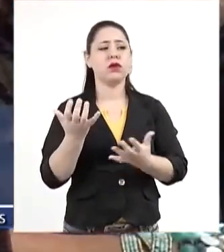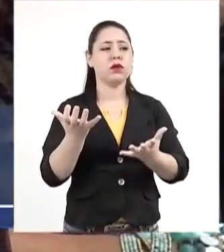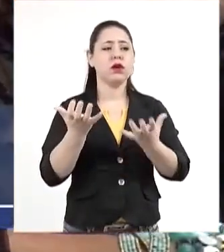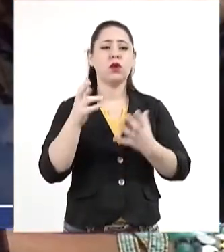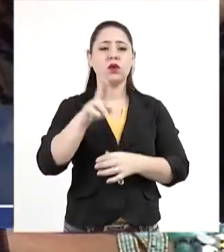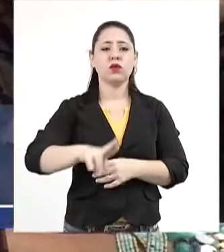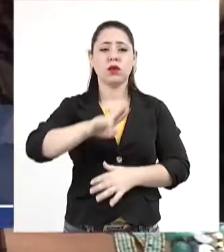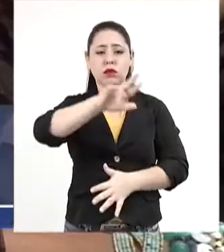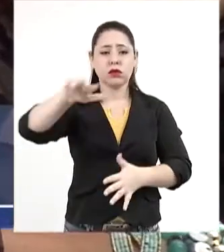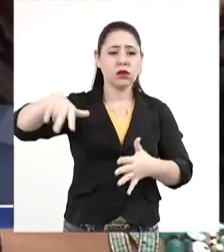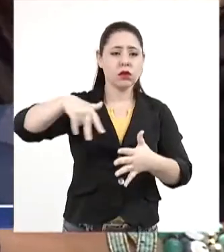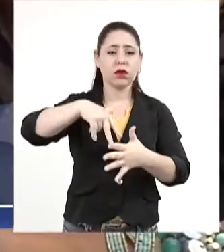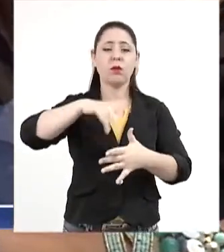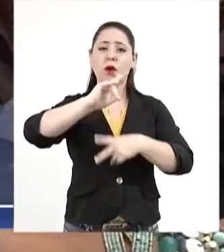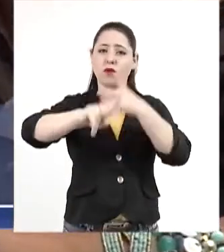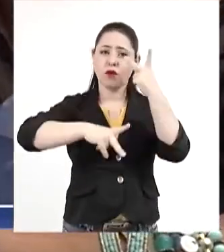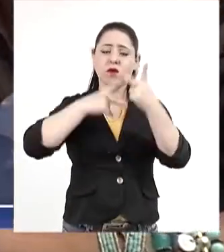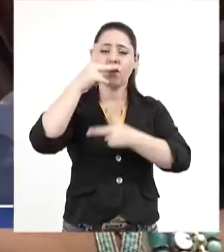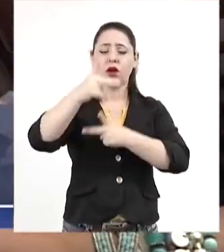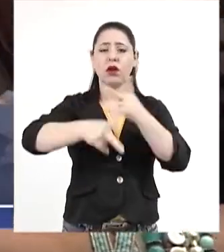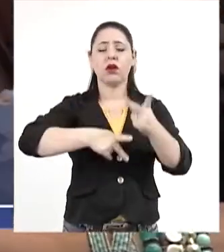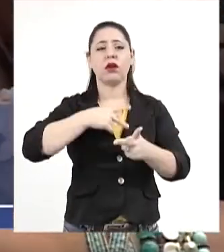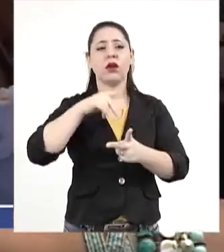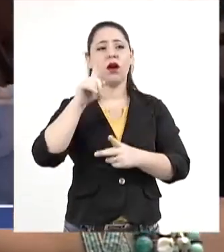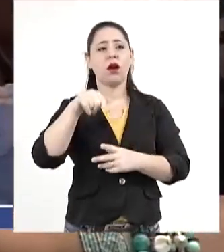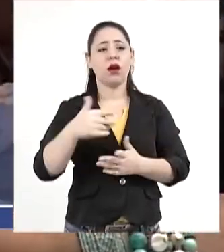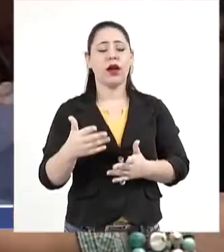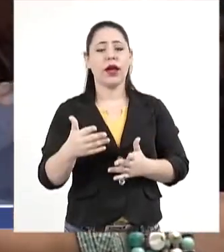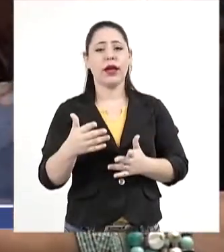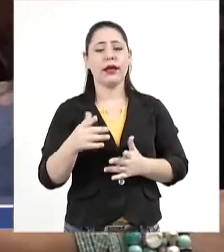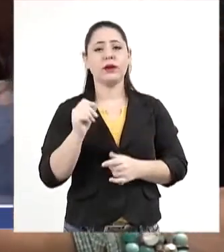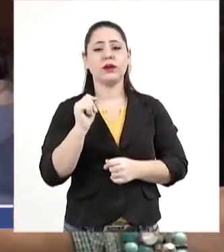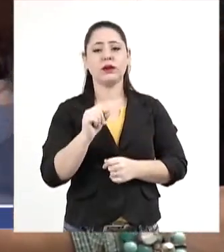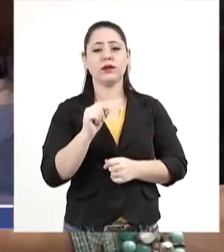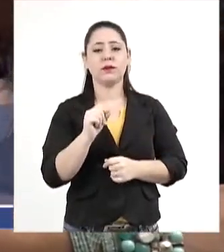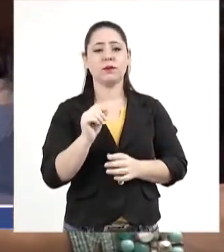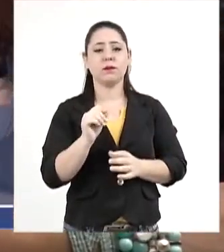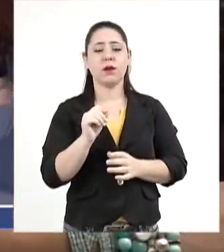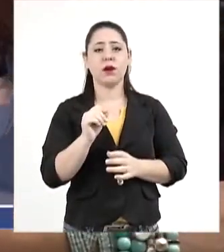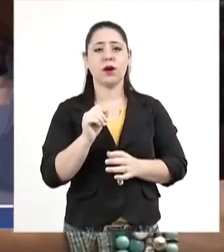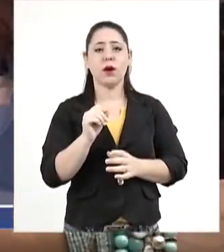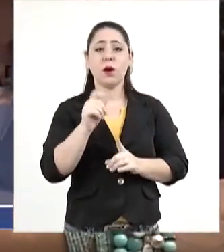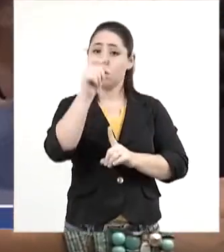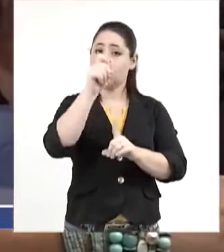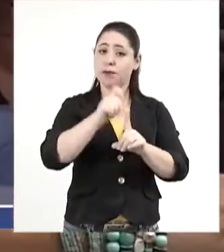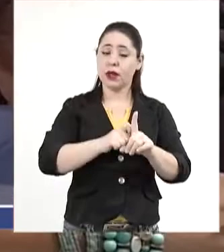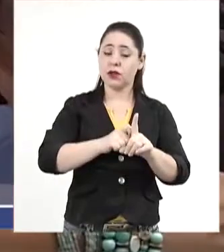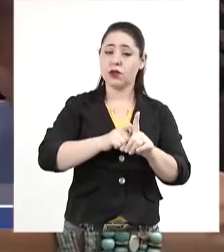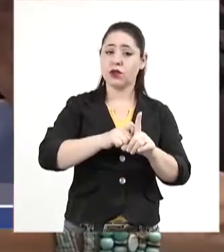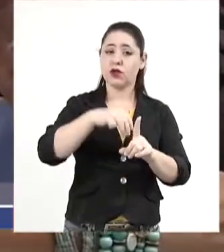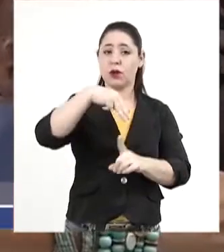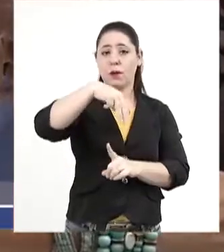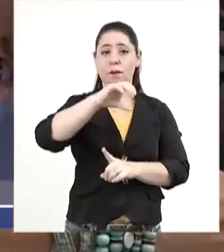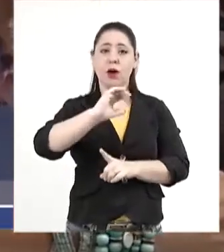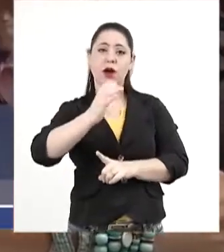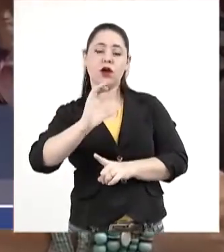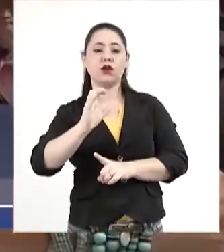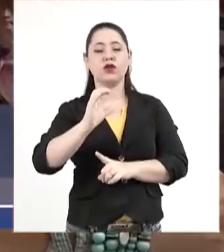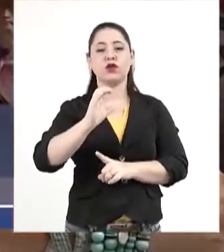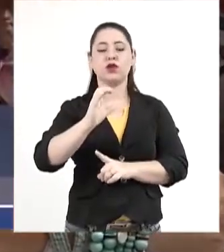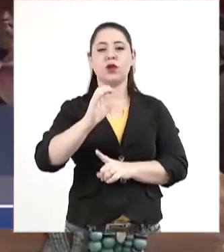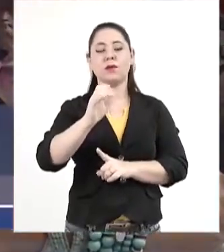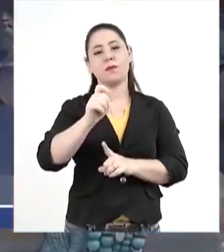ocupar a tribuna depois e falar principalmente sobre esse mês de março, que é o mês do Dia Internacional